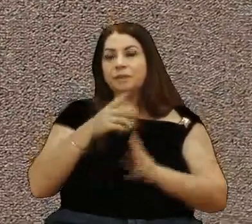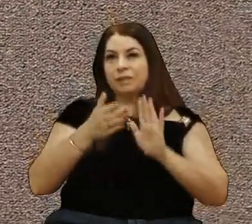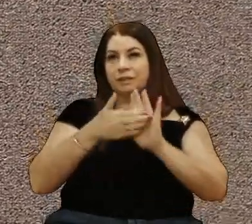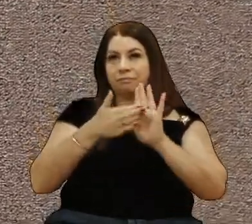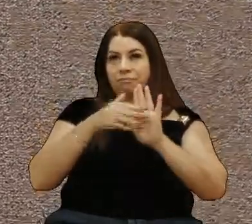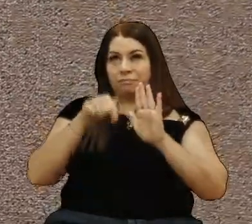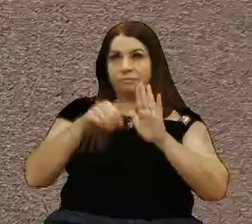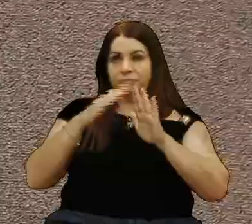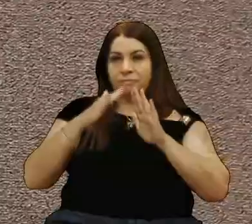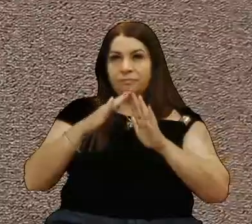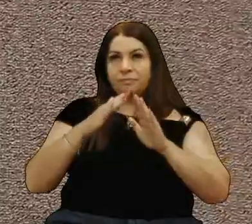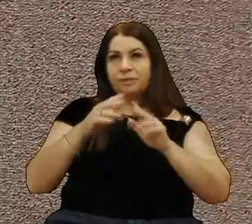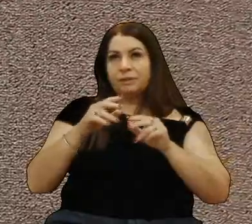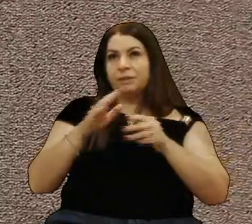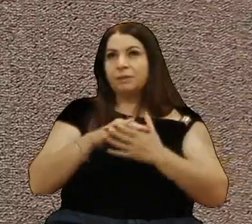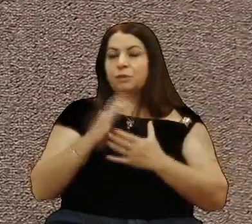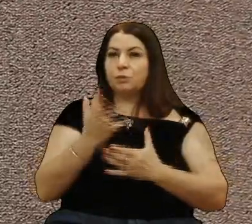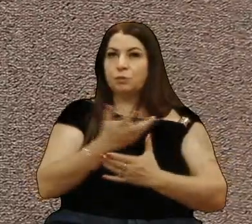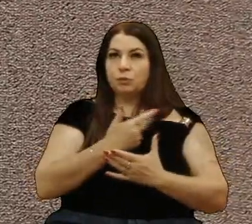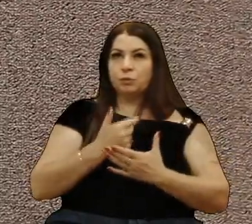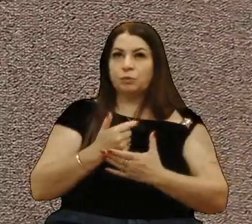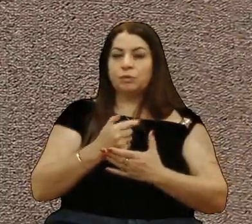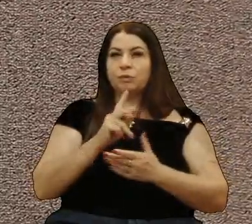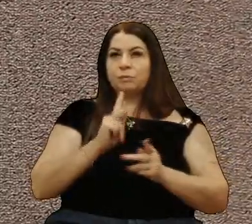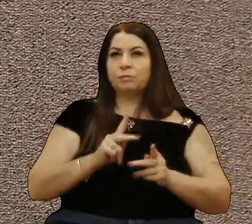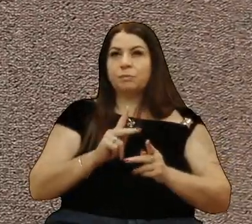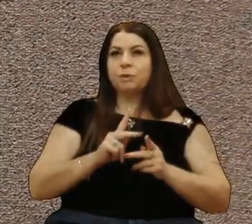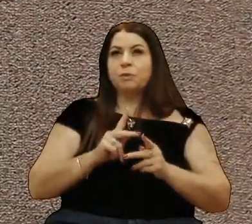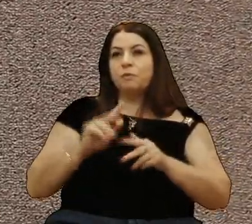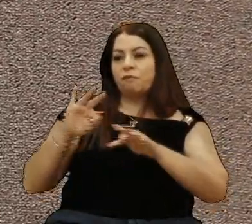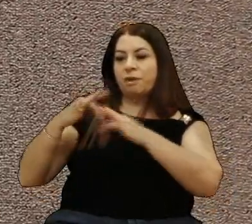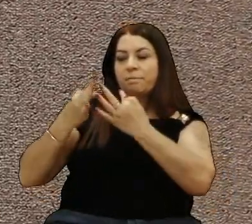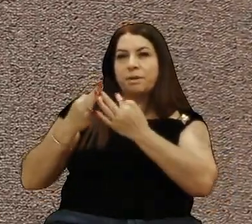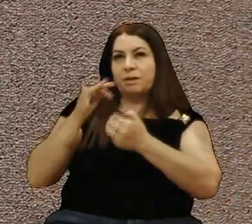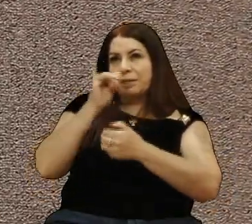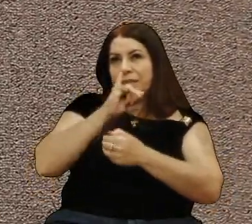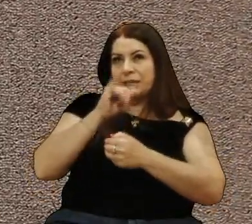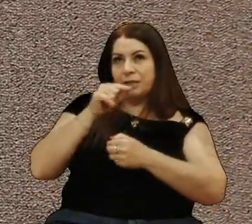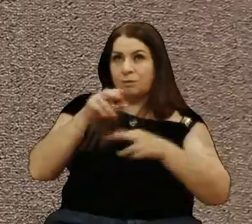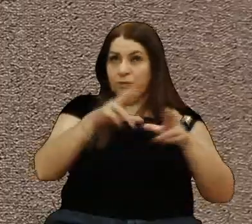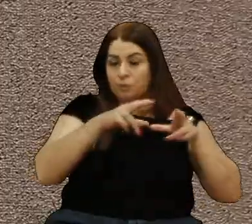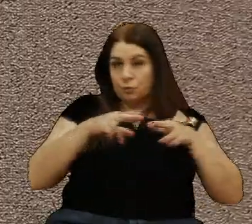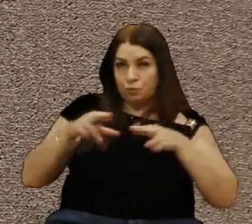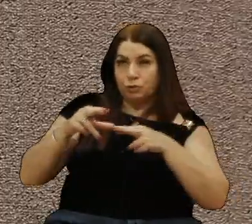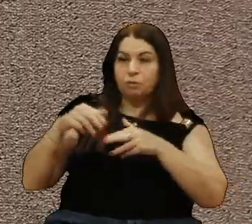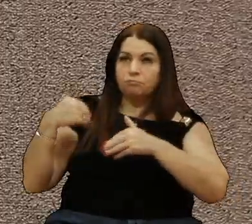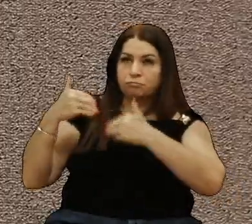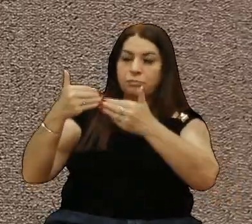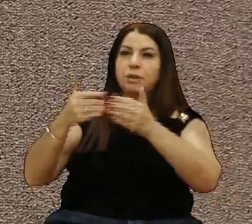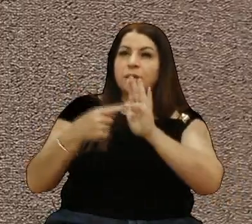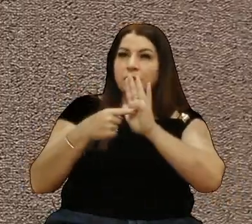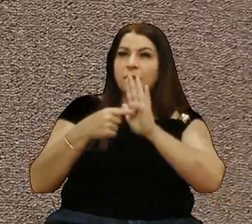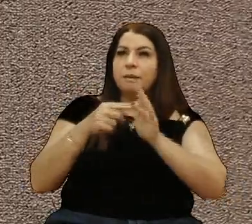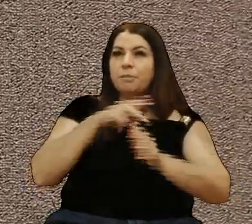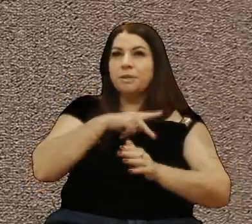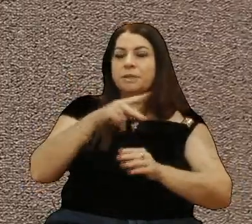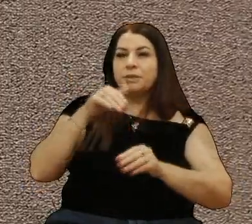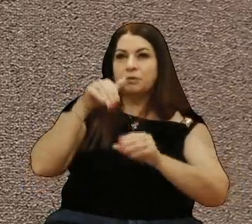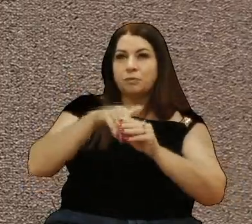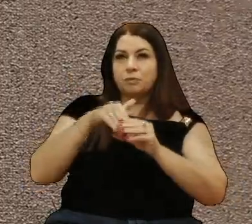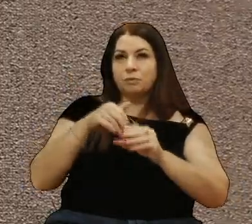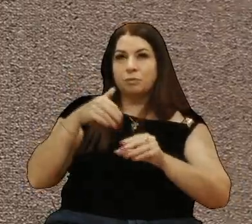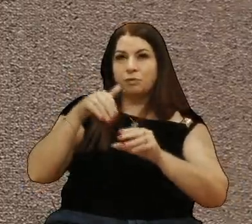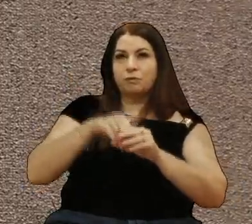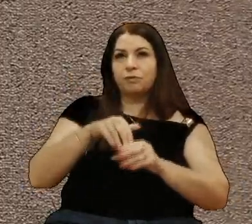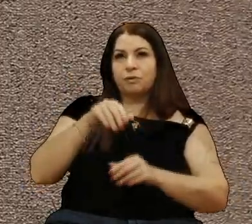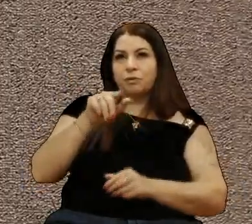na casa, né, a todos os descendentes de italianos aqui da nossa região, que a presidente eleita com o meu voto,